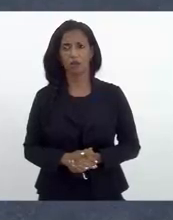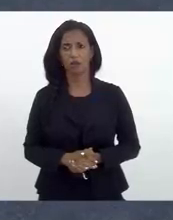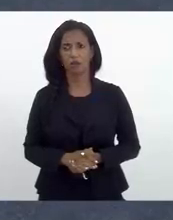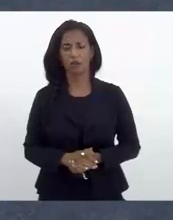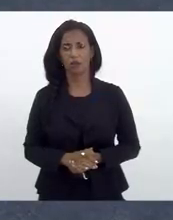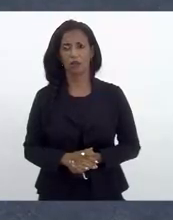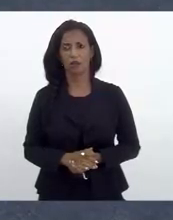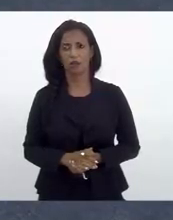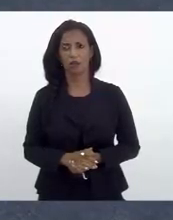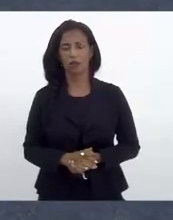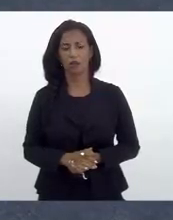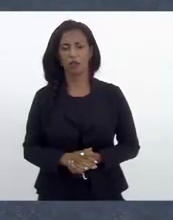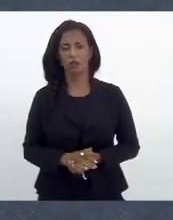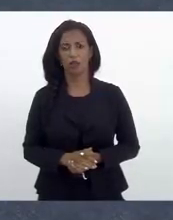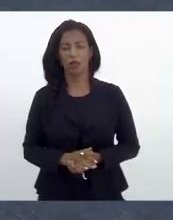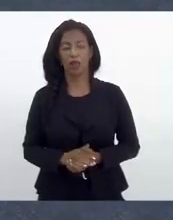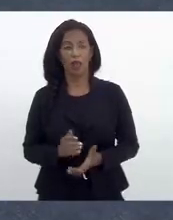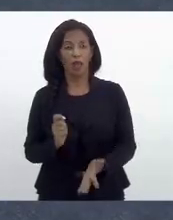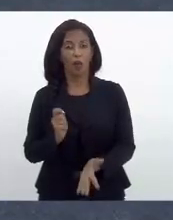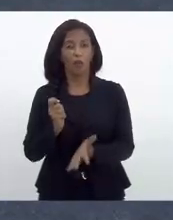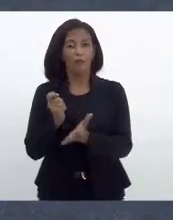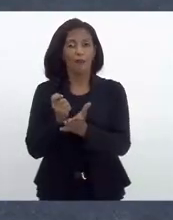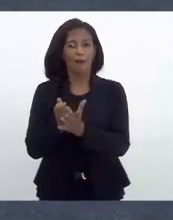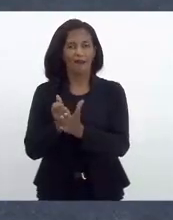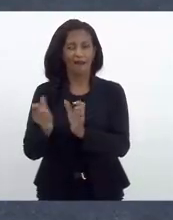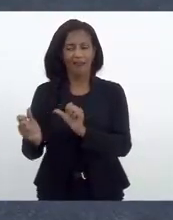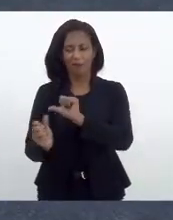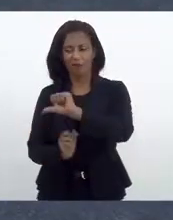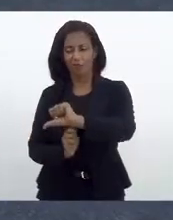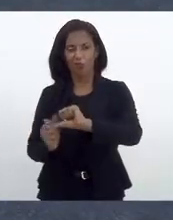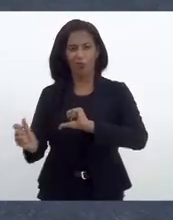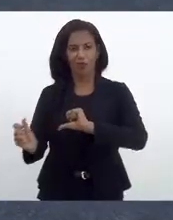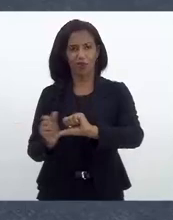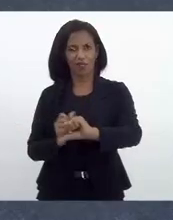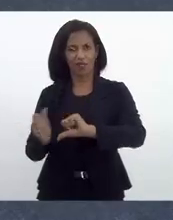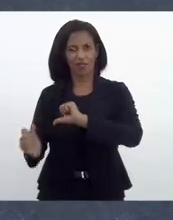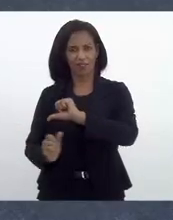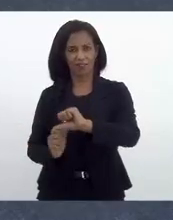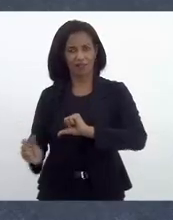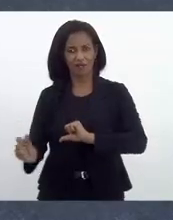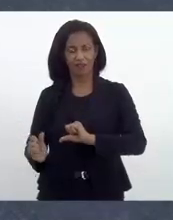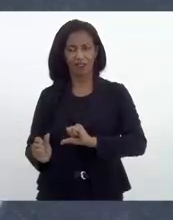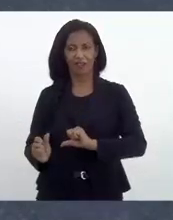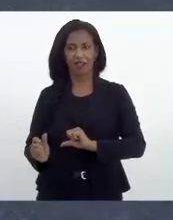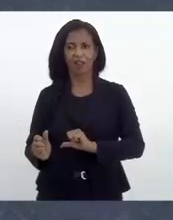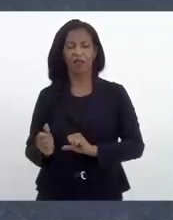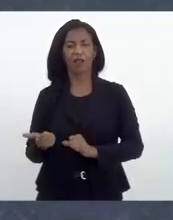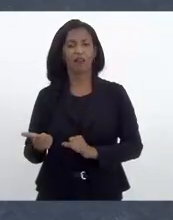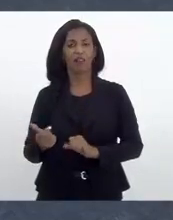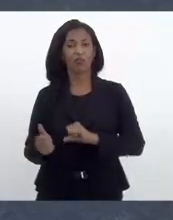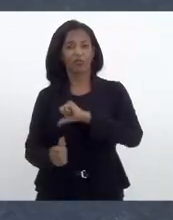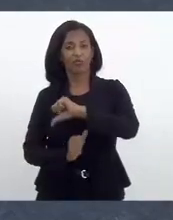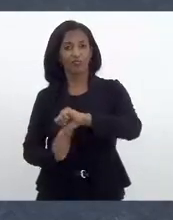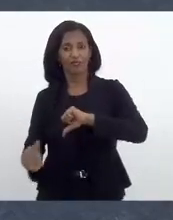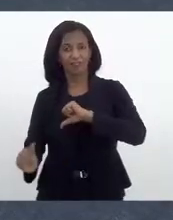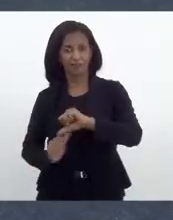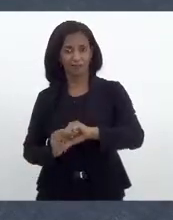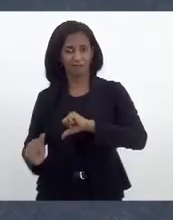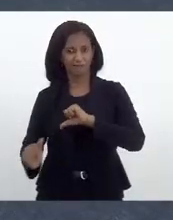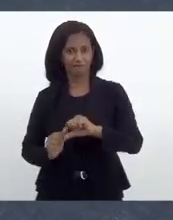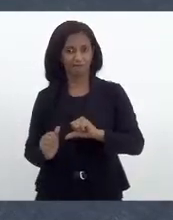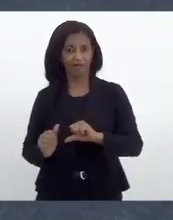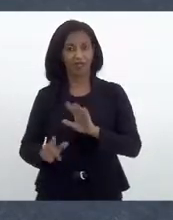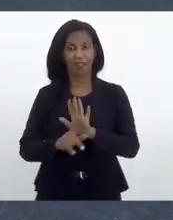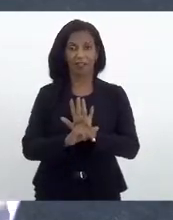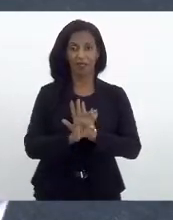ao pedágio ao pedágio ao pedágio de transição que